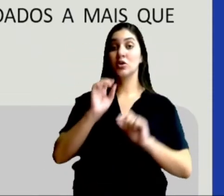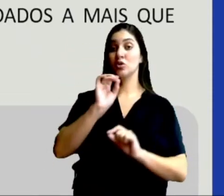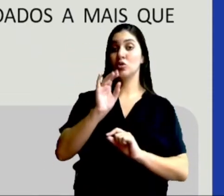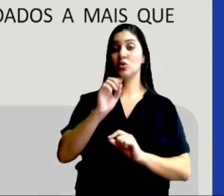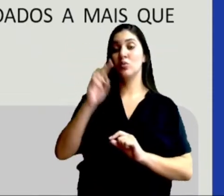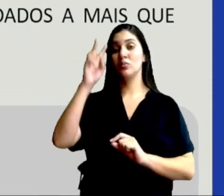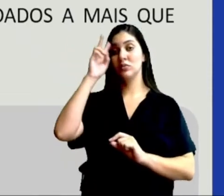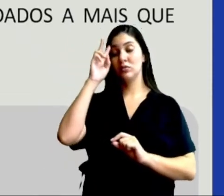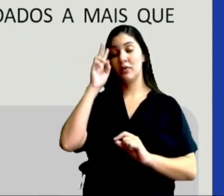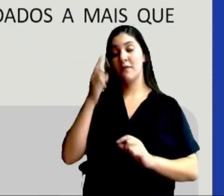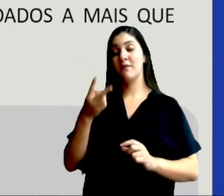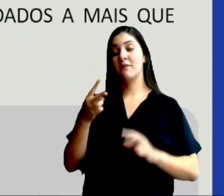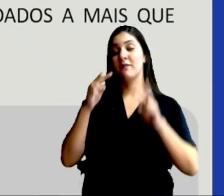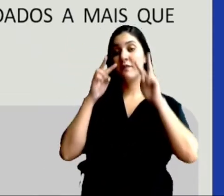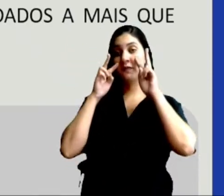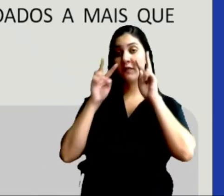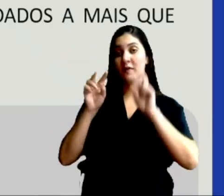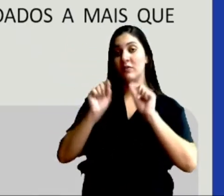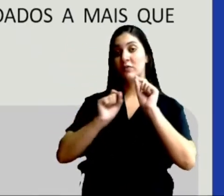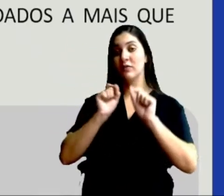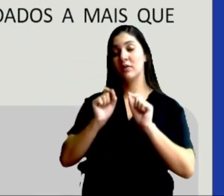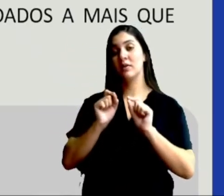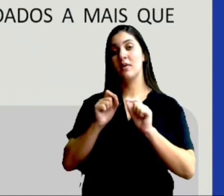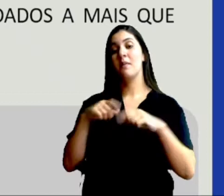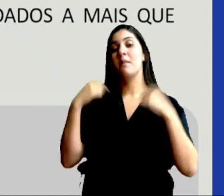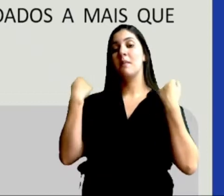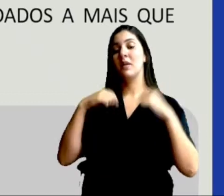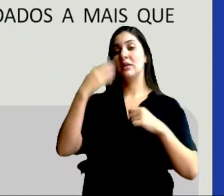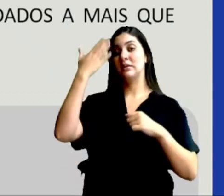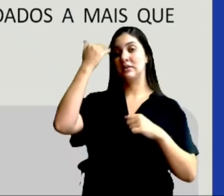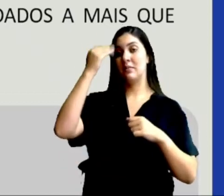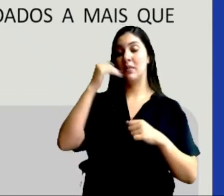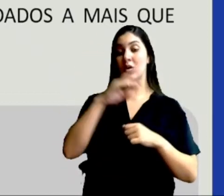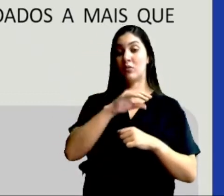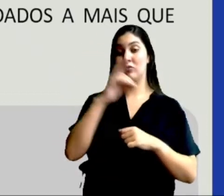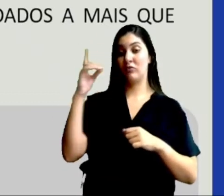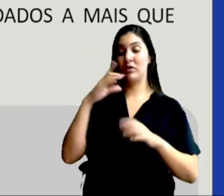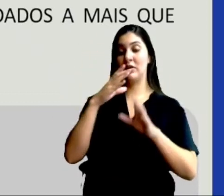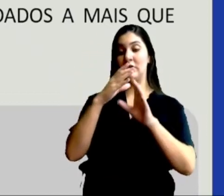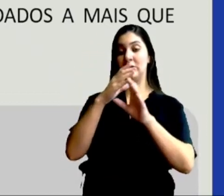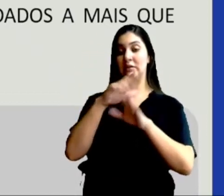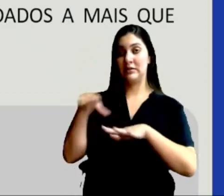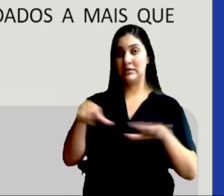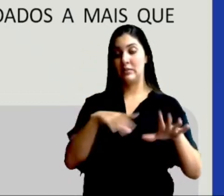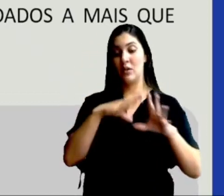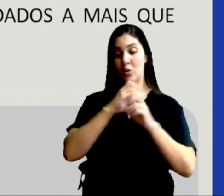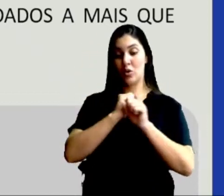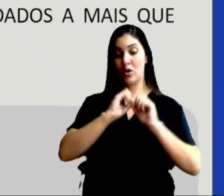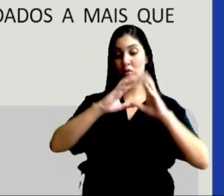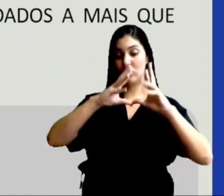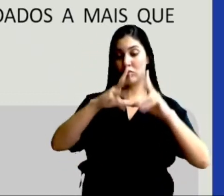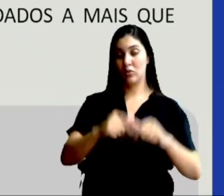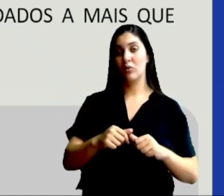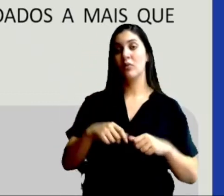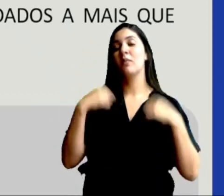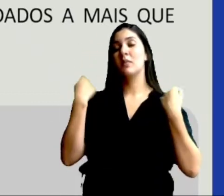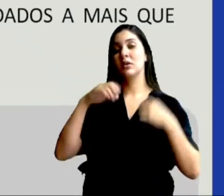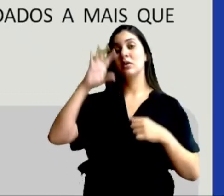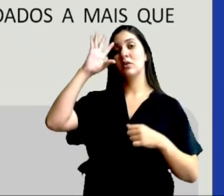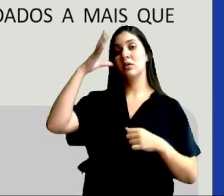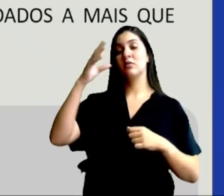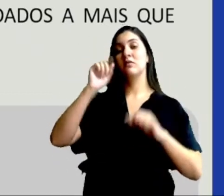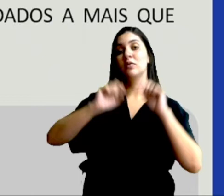segunda-feira. Vejam que a gente vai precisar saber os dias da semana no total geral, né? A gente já começa a pensar por aí, porque eu preciso